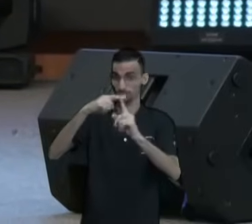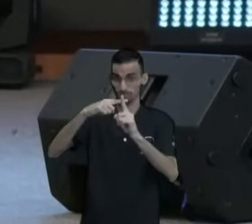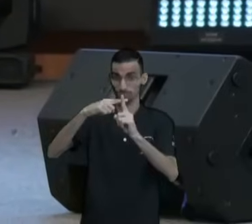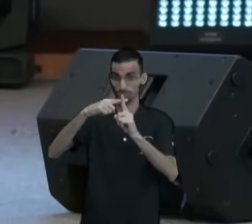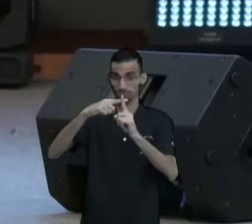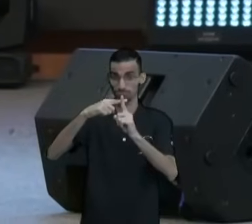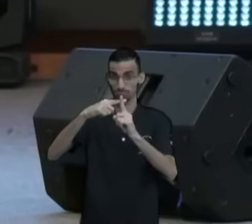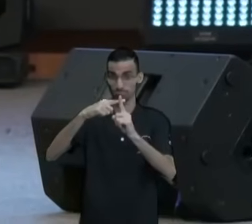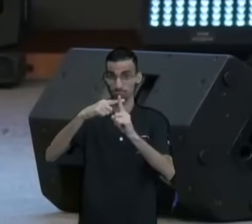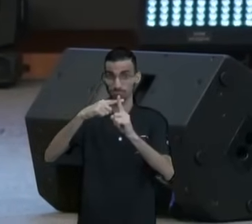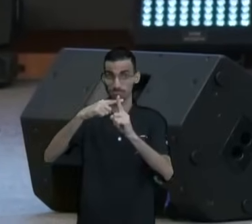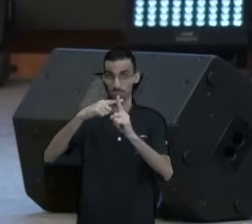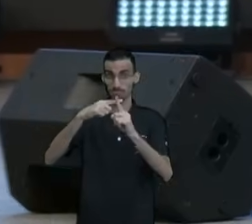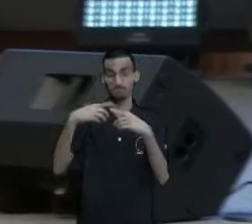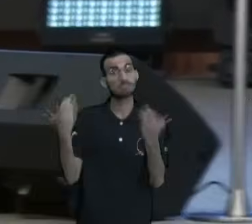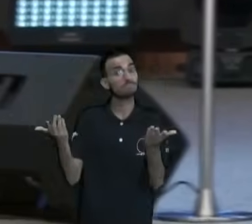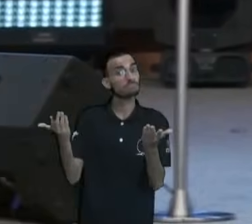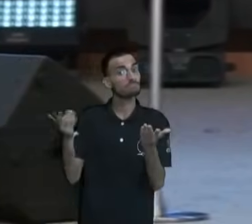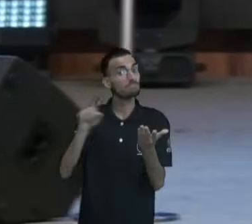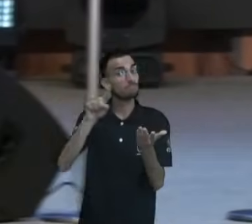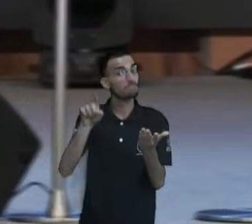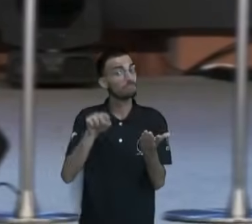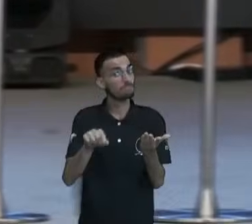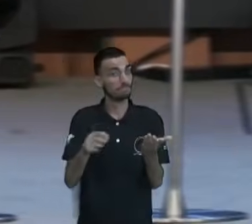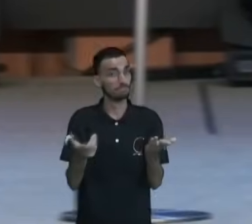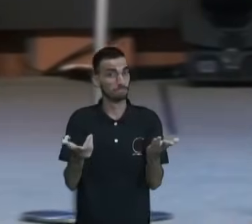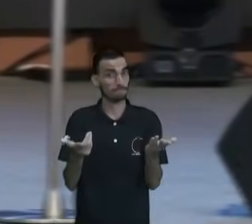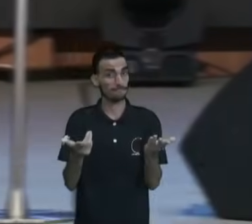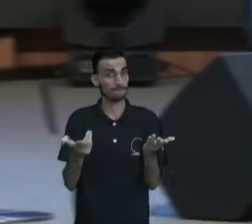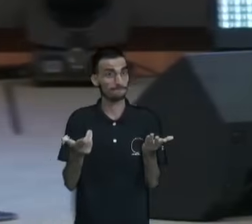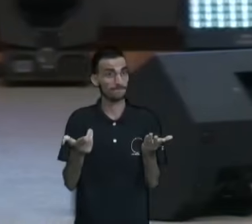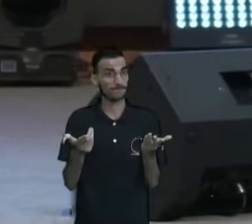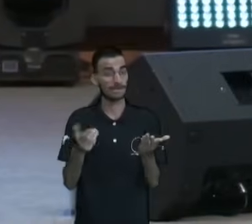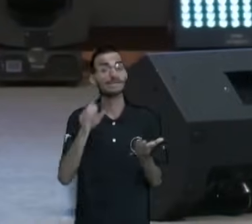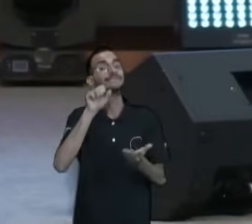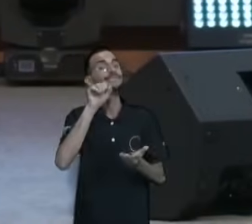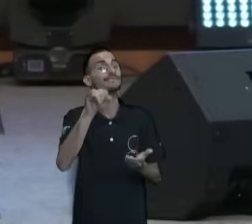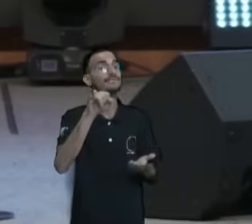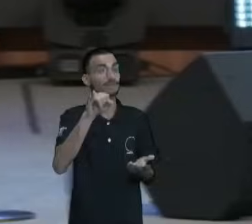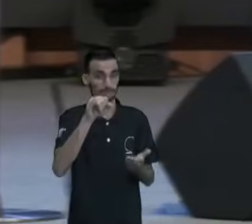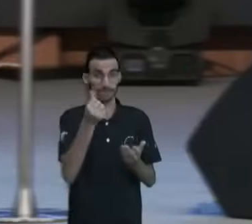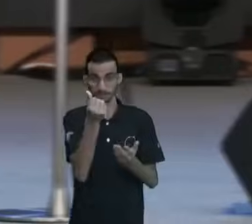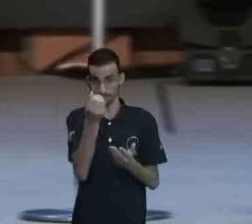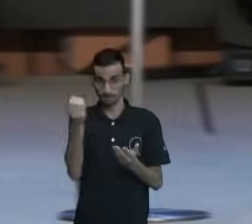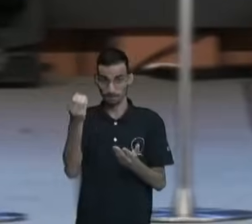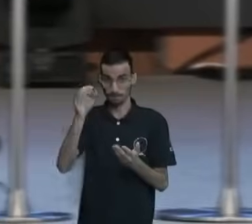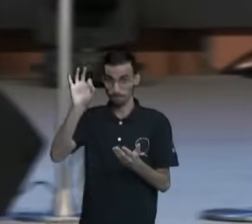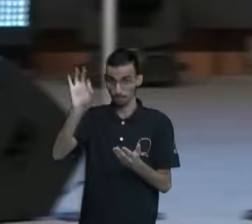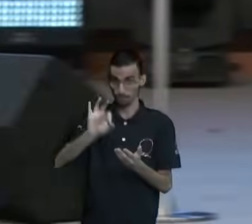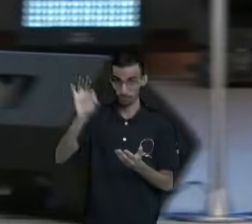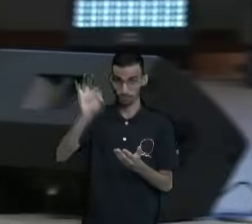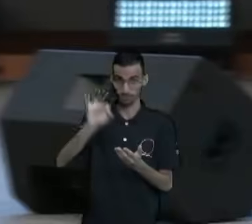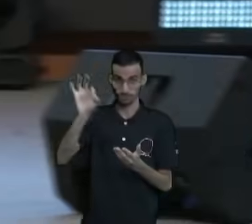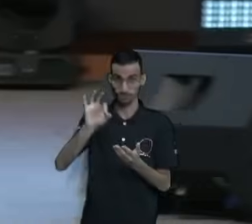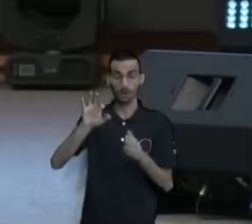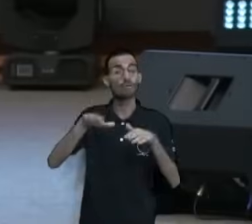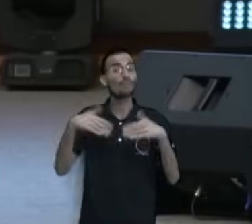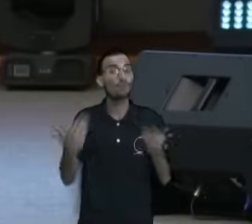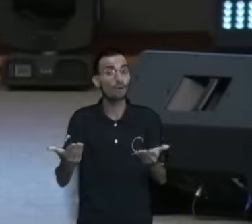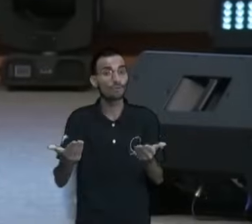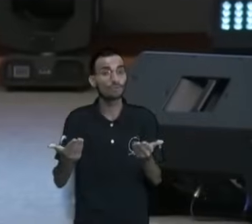daí e se for 60 70 80 e daí mas eu tô provando porque quem gosta de falar e de dar